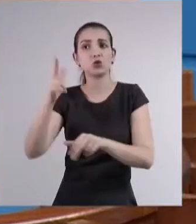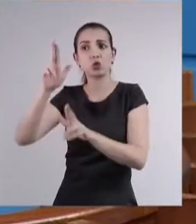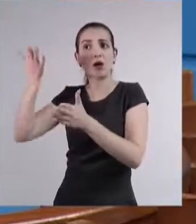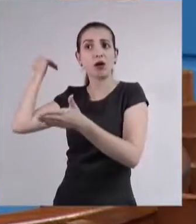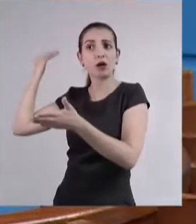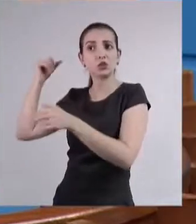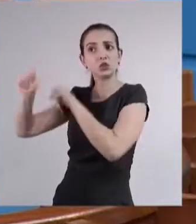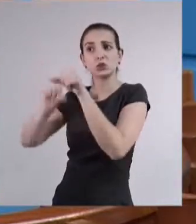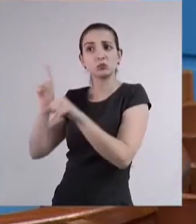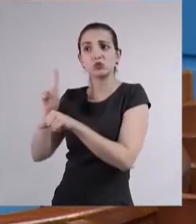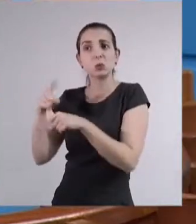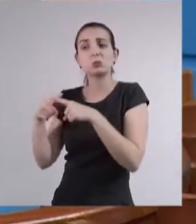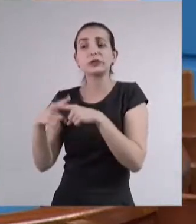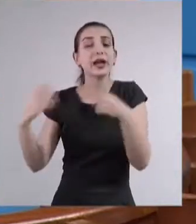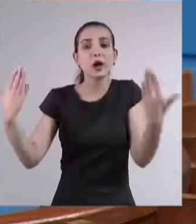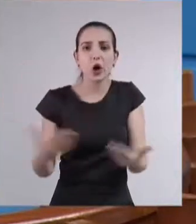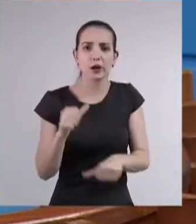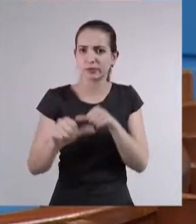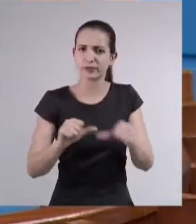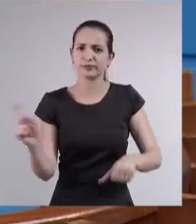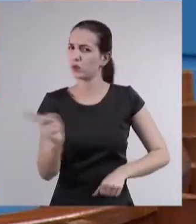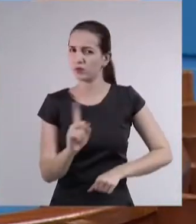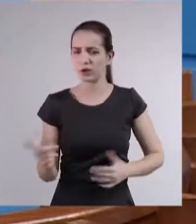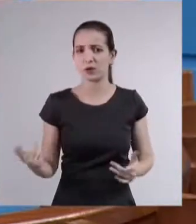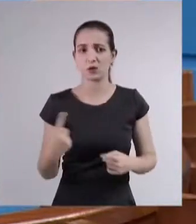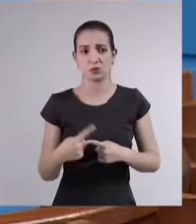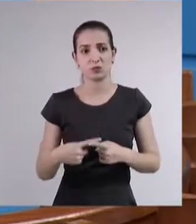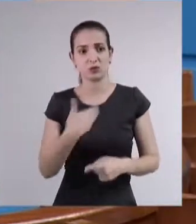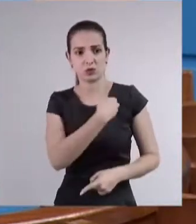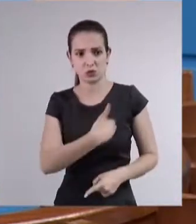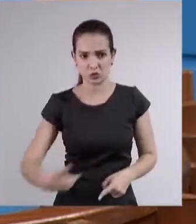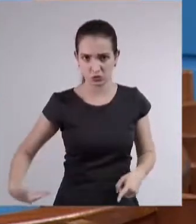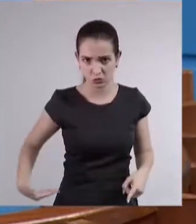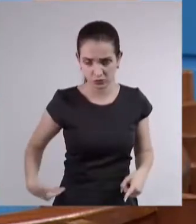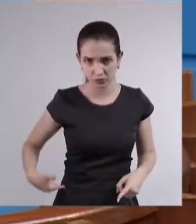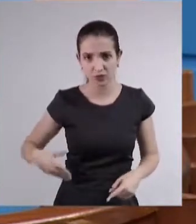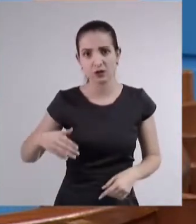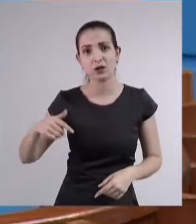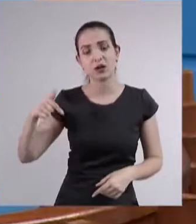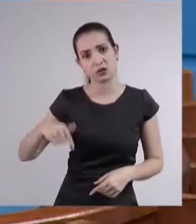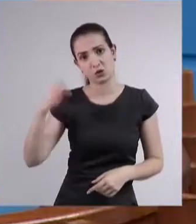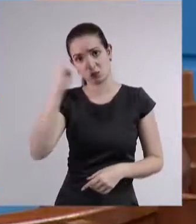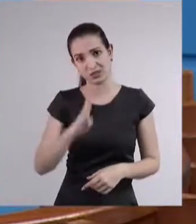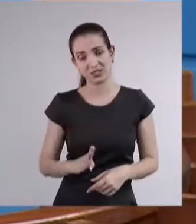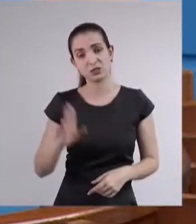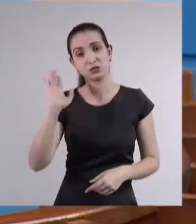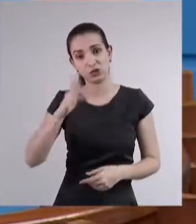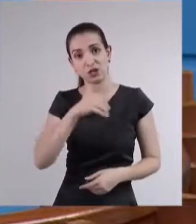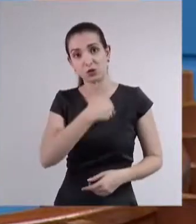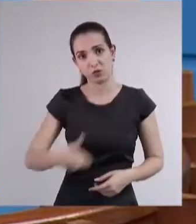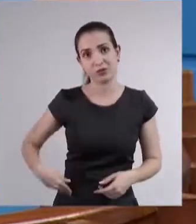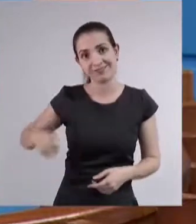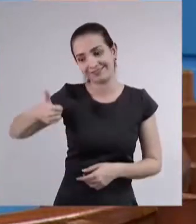O Brasil foi governado 13 anos pelo PT, implantou o comunismo aqui.